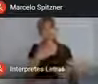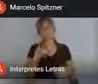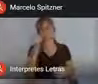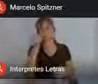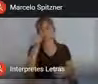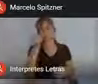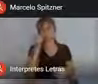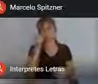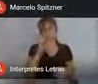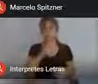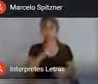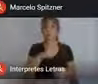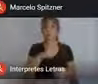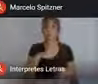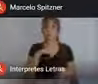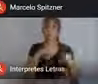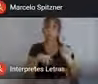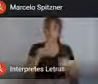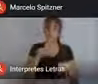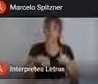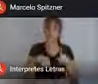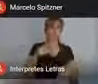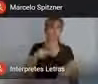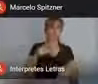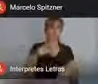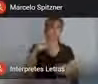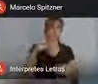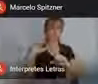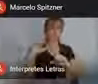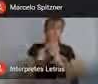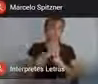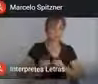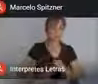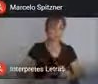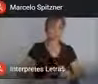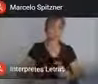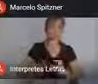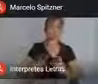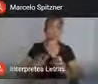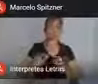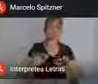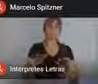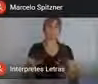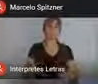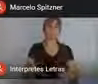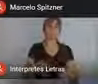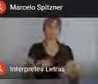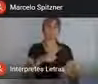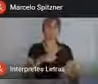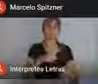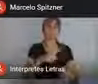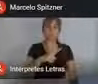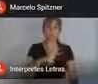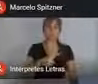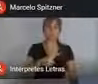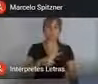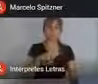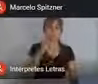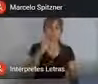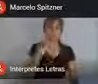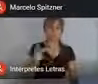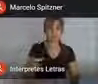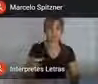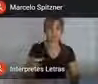das variantes que parecem tradicionais, elas realmente estão mais presentes na fala dos colaboradores da comunidade